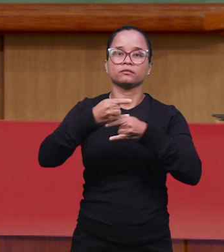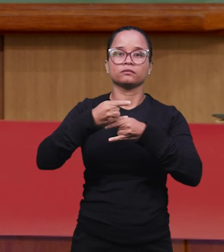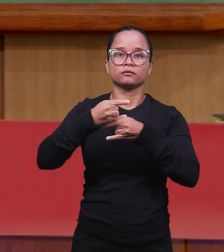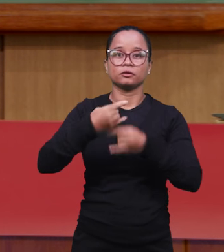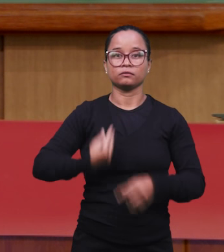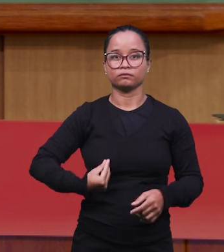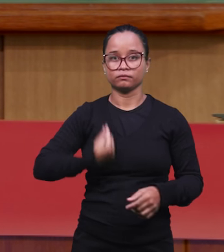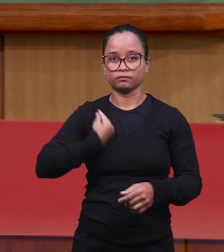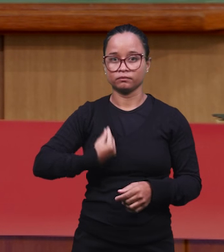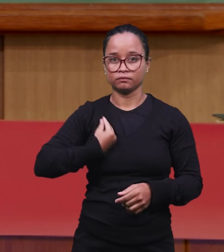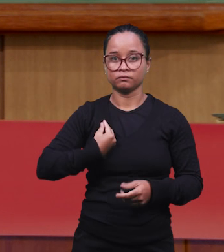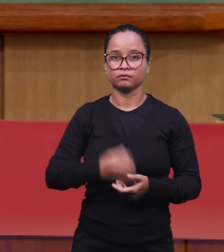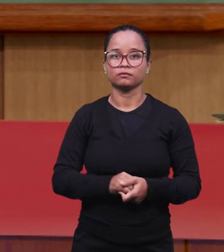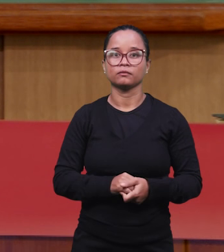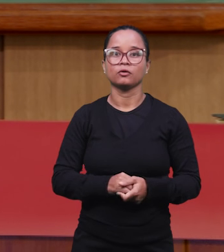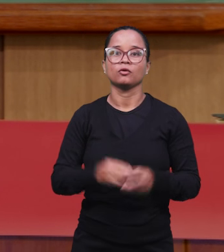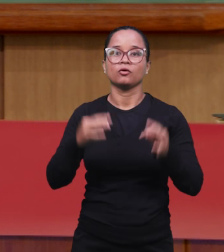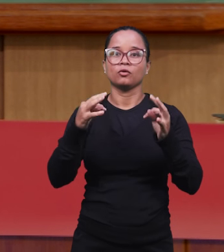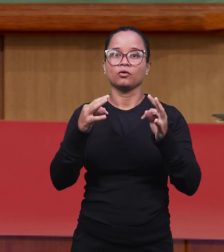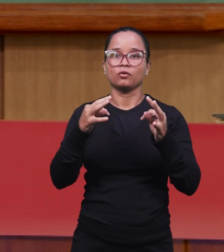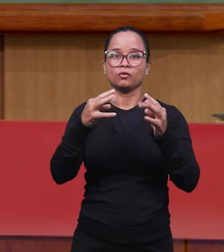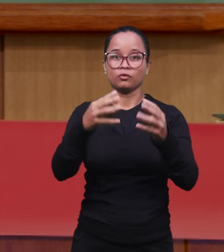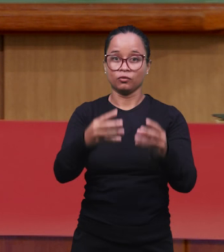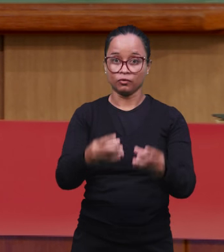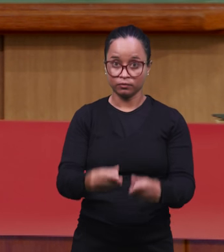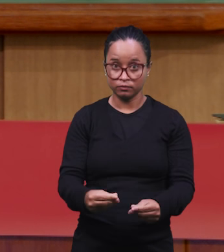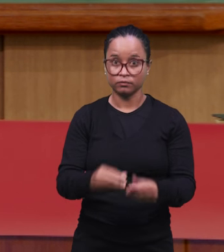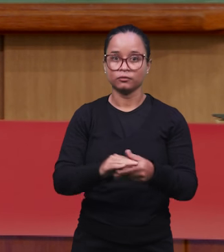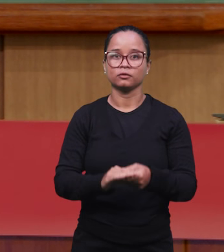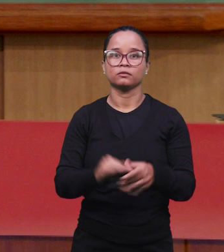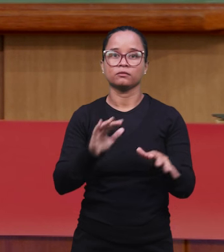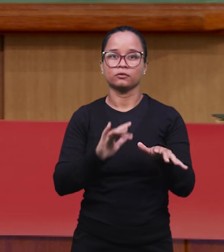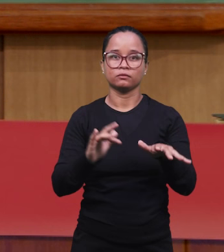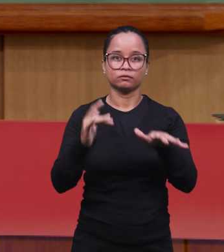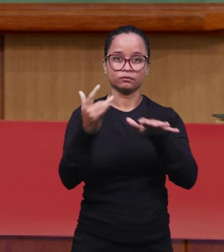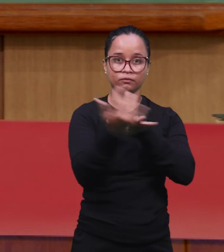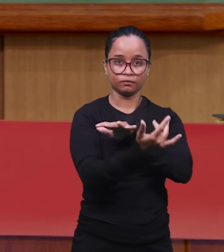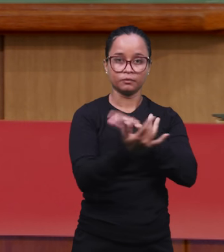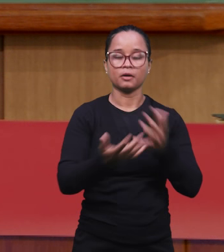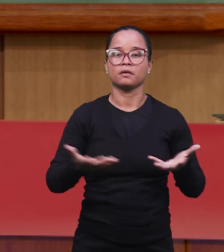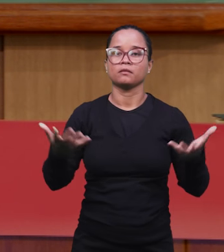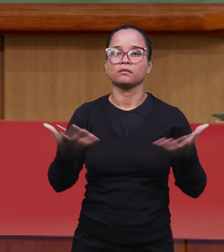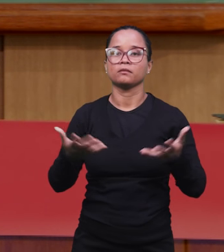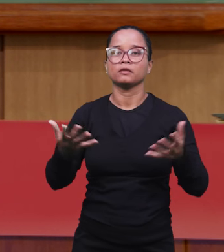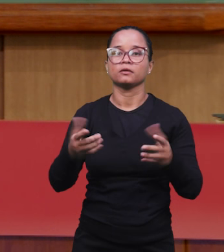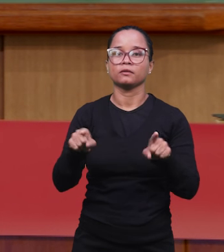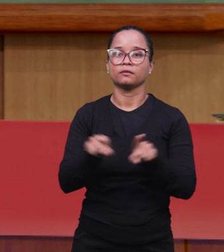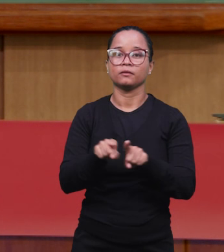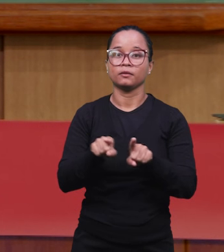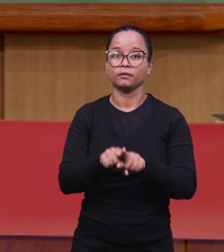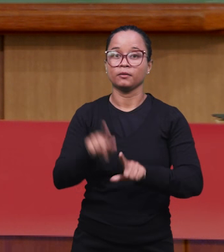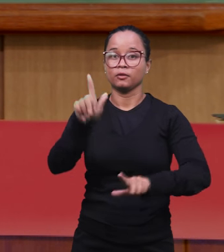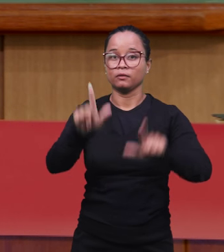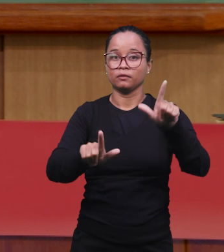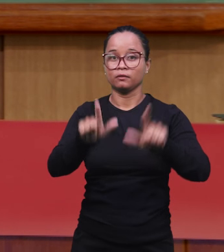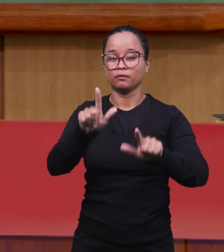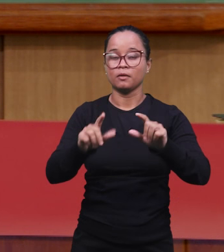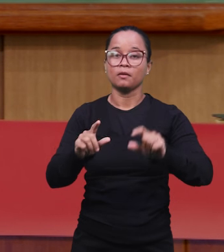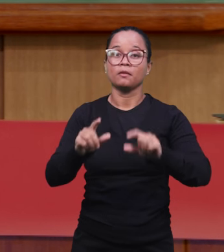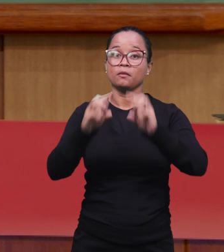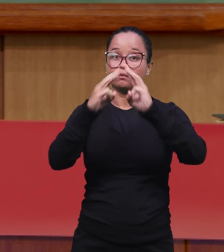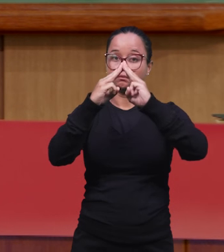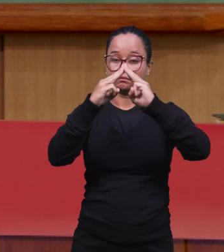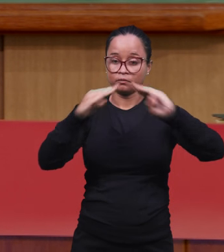live ao vivo para todas as nossas plataformas digitais, para a nossa TV, que é a